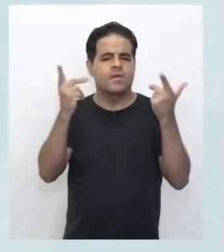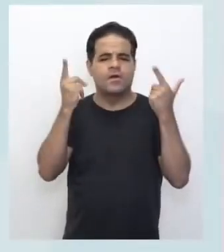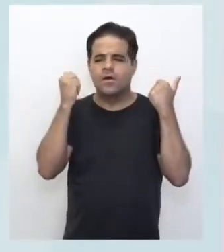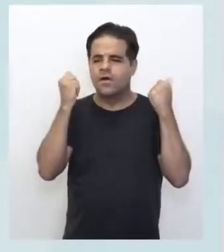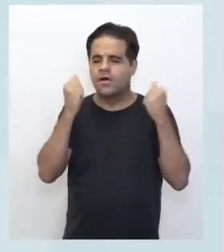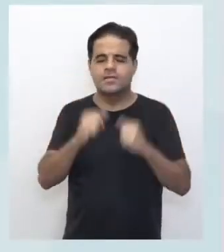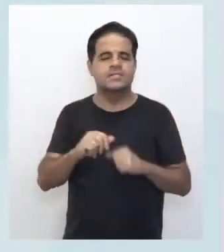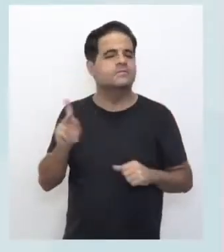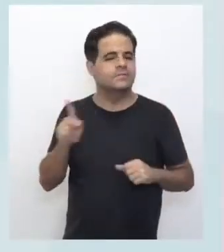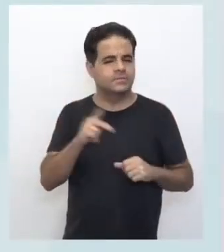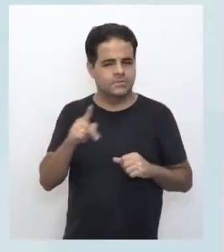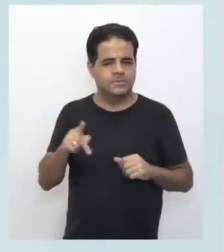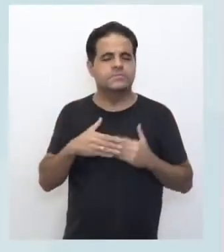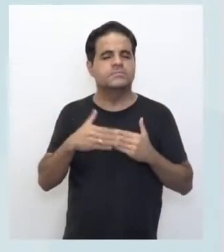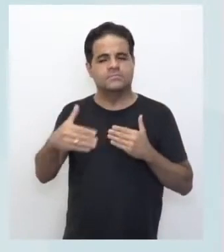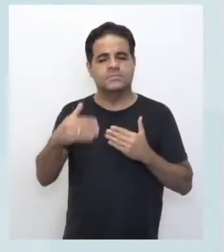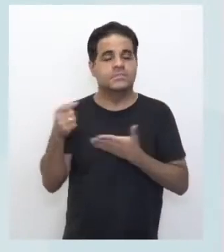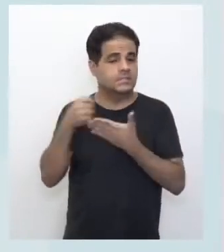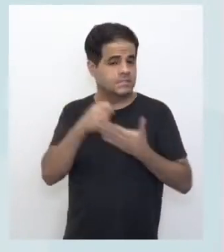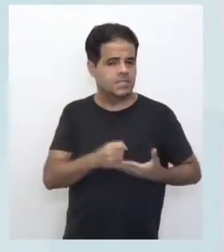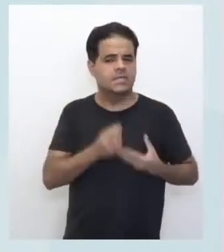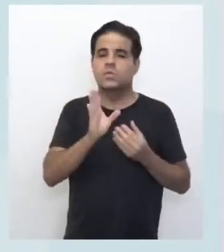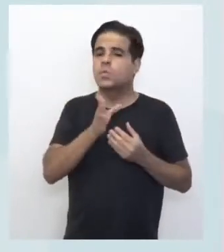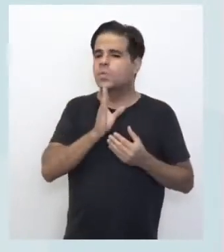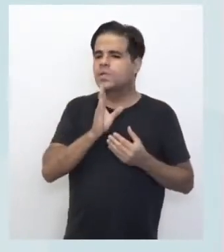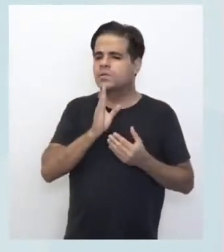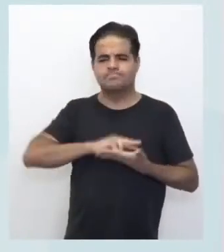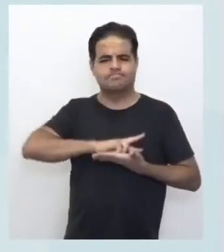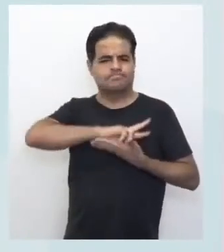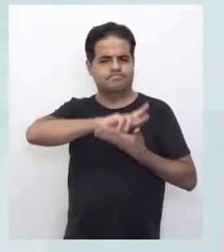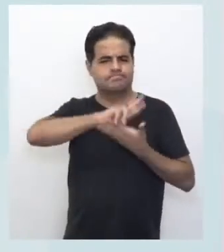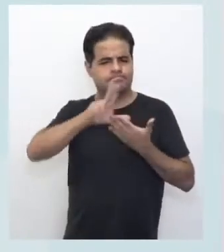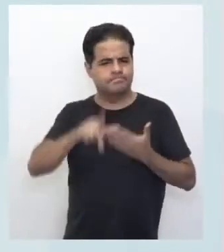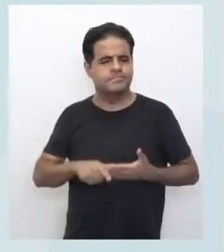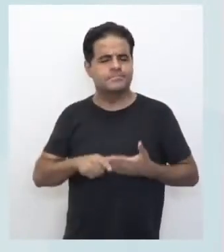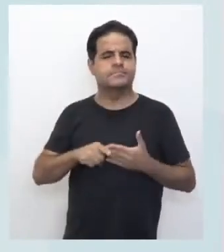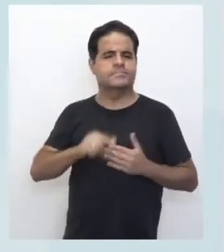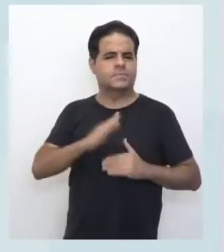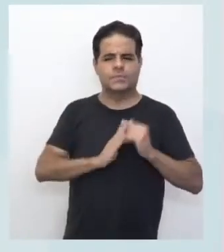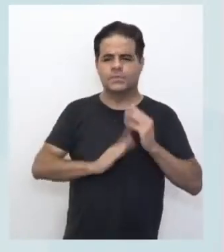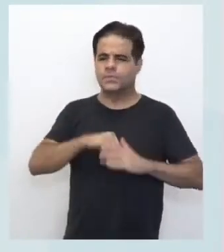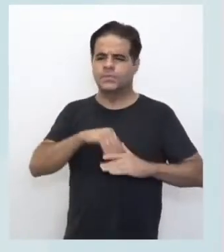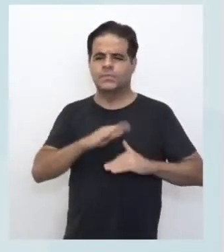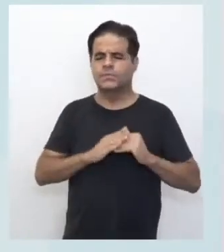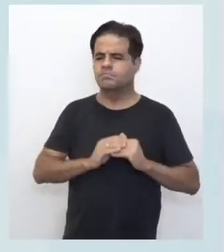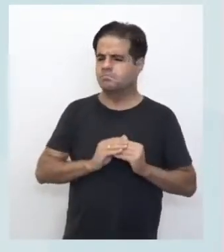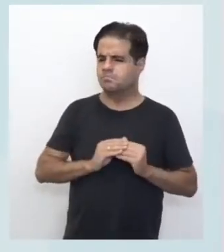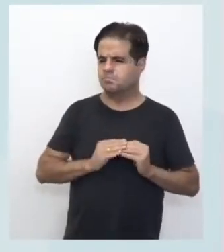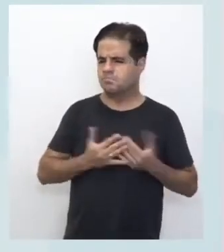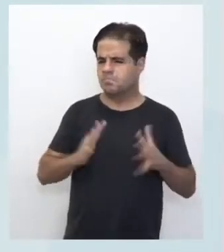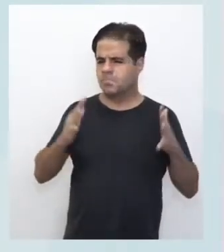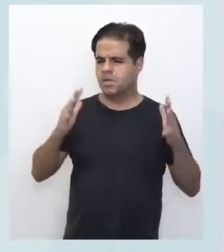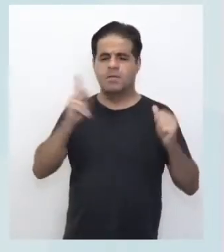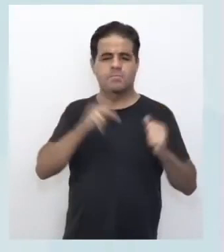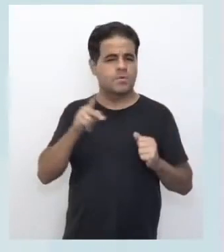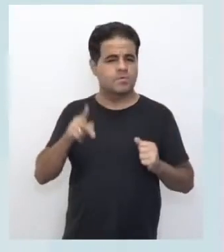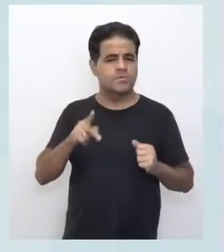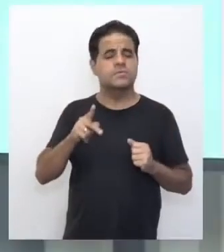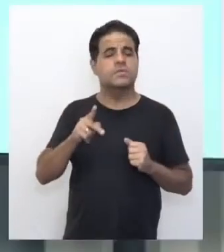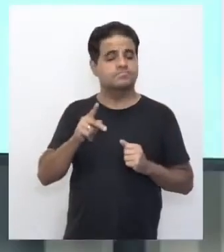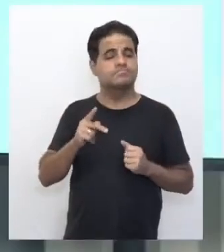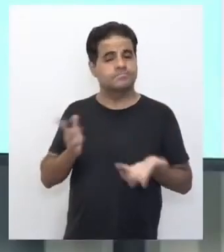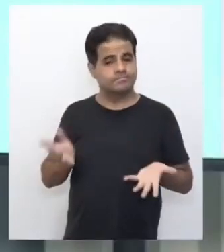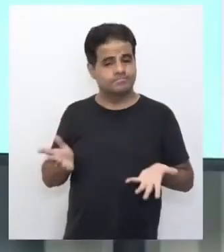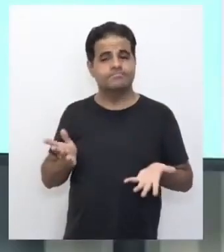Uma professora que traz muito conhecimento, que tem uma destreza aí na hora da aula, né? E a professora senhora